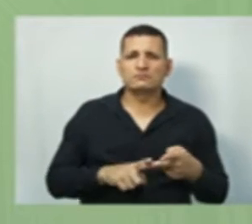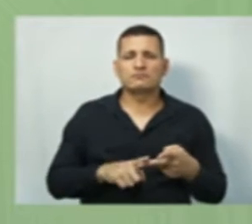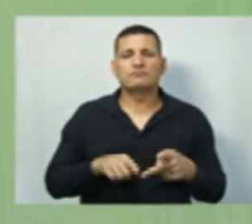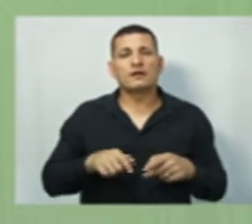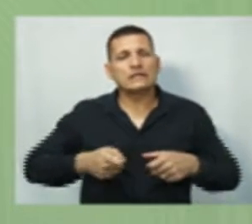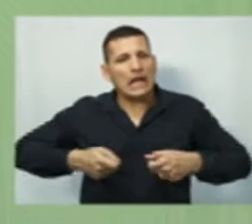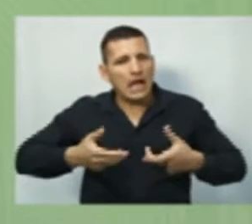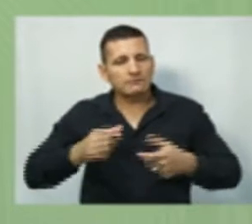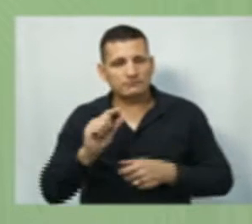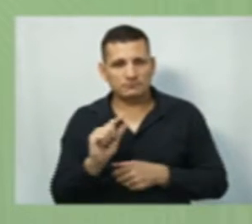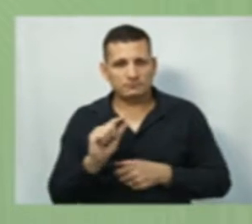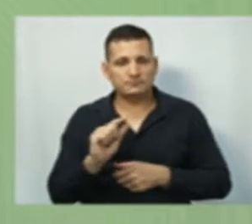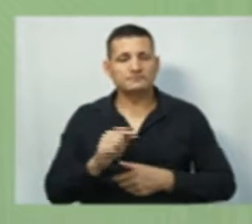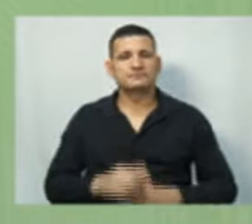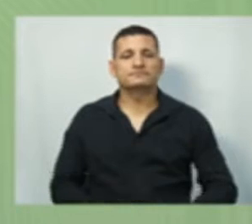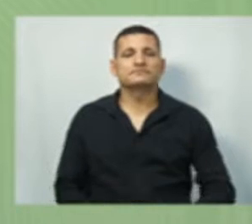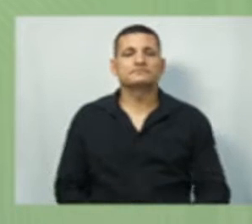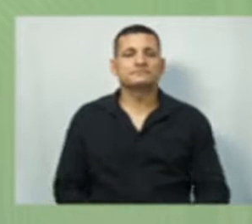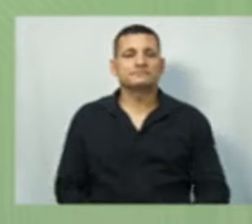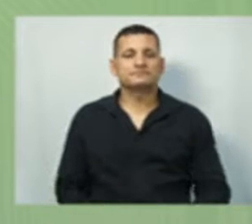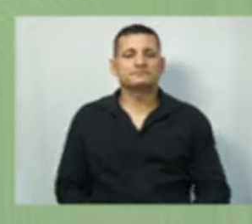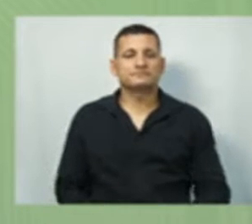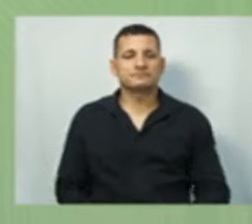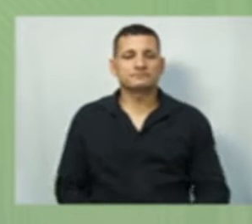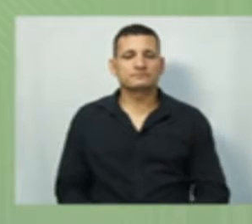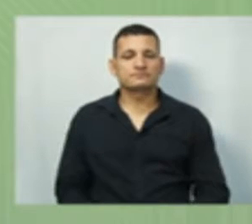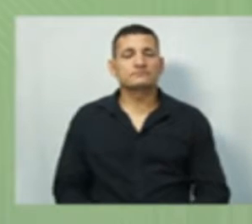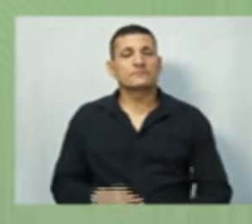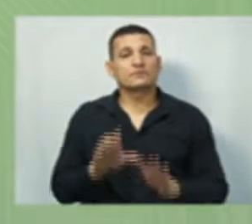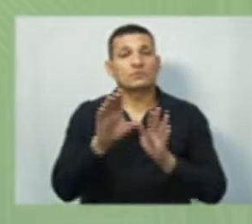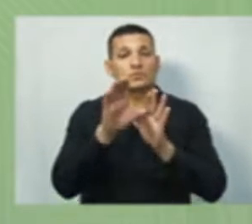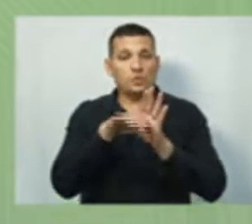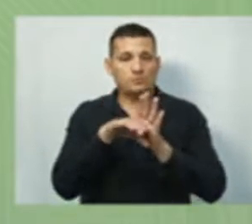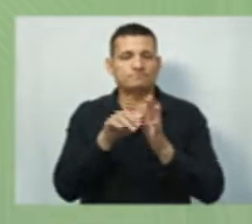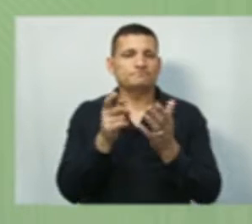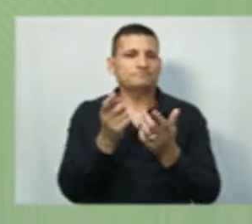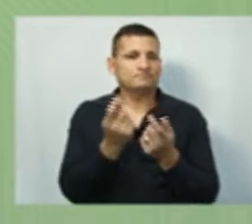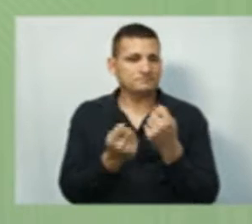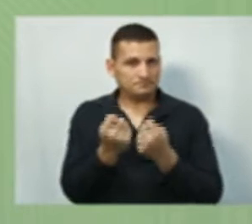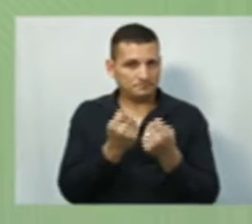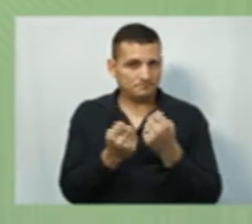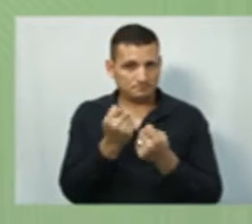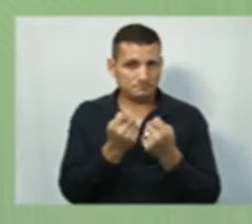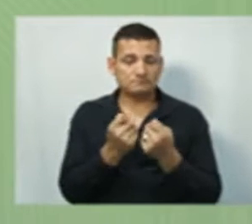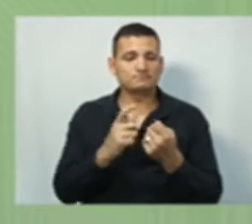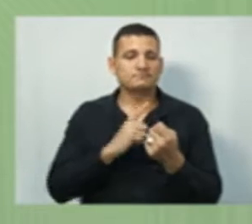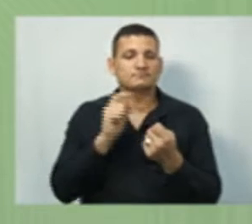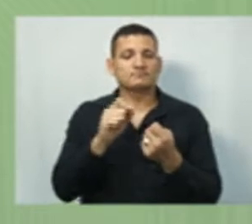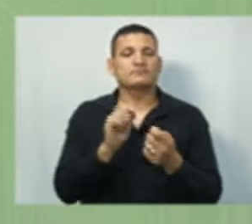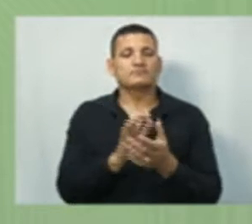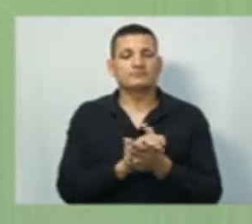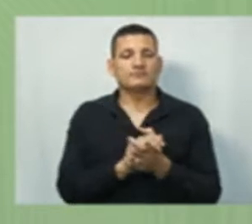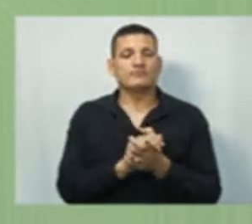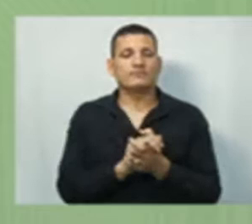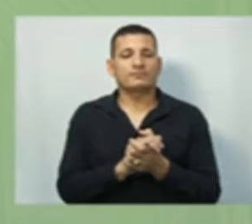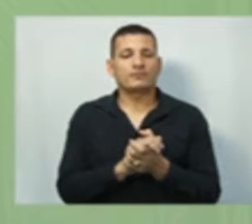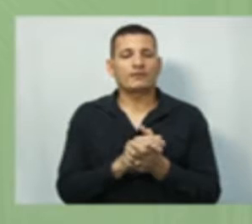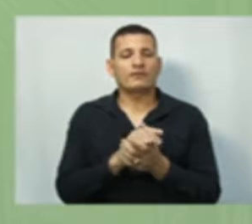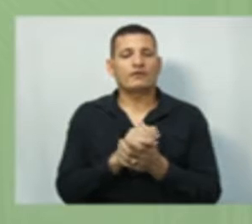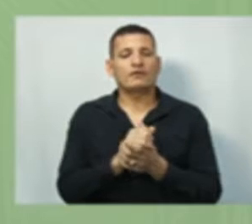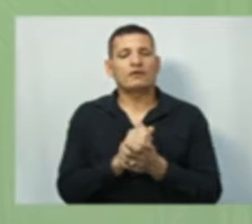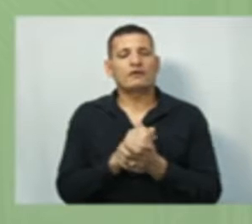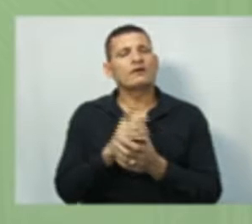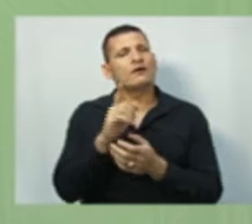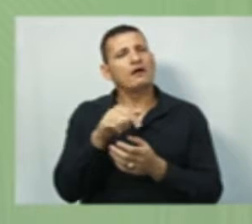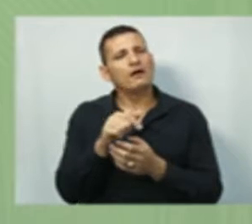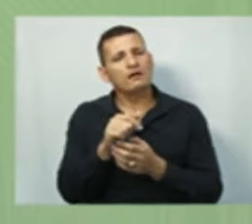menos. Nós temos, enfim, o conceito de economia que está ligado à produção de bens econômicos